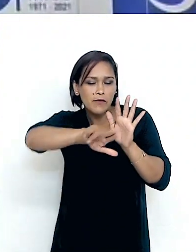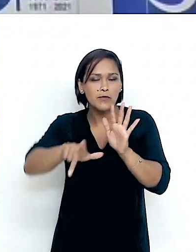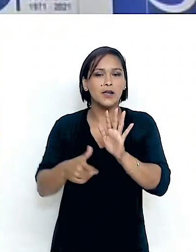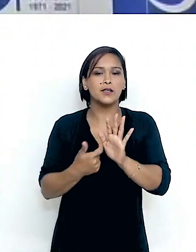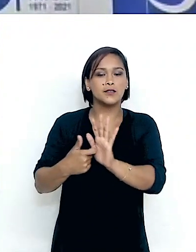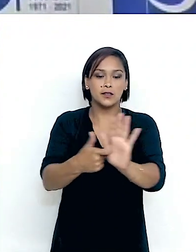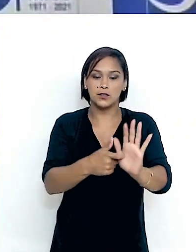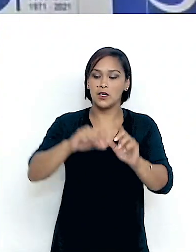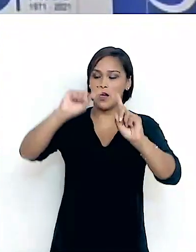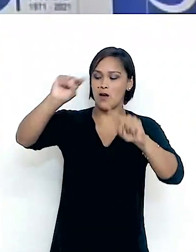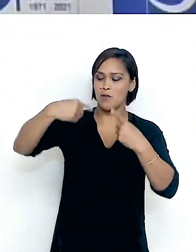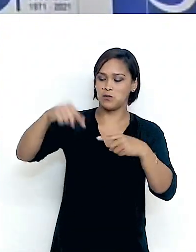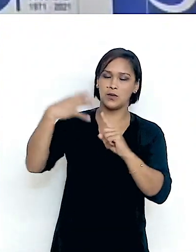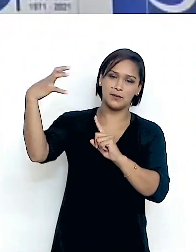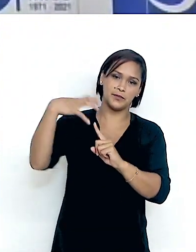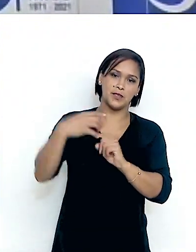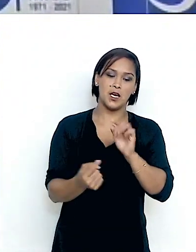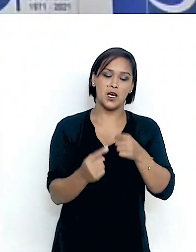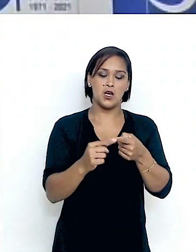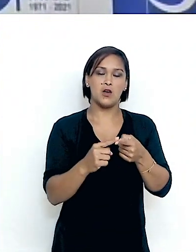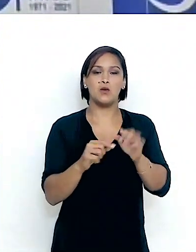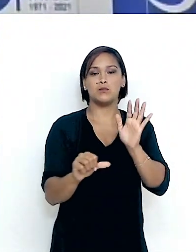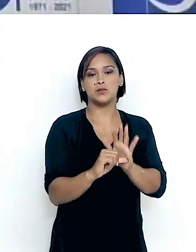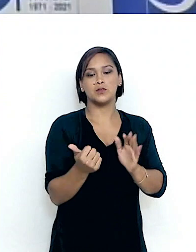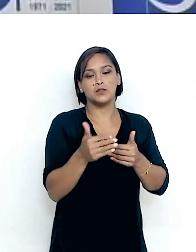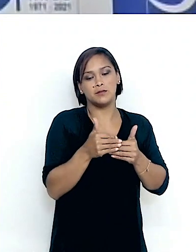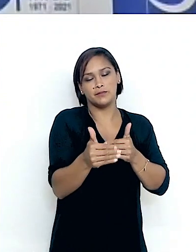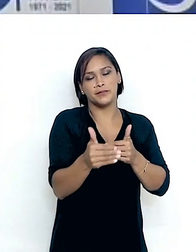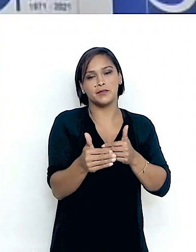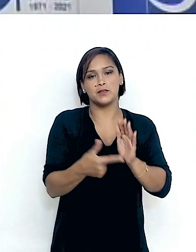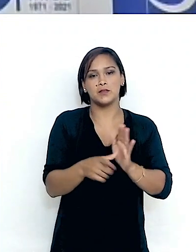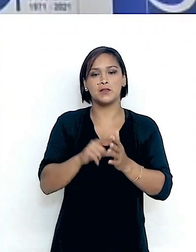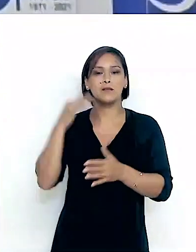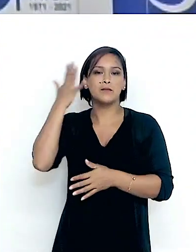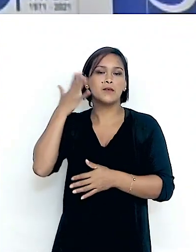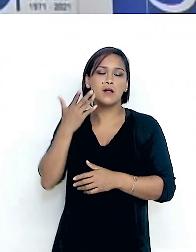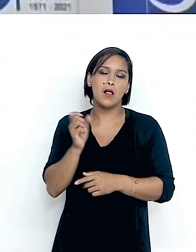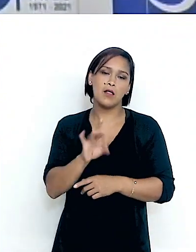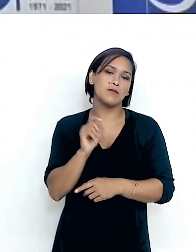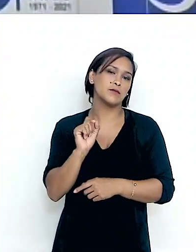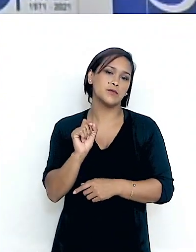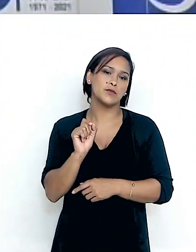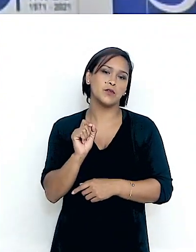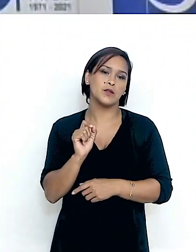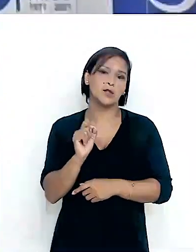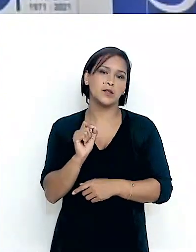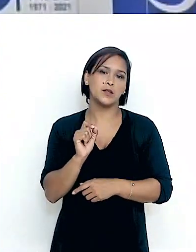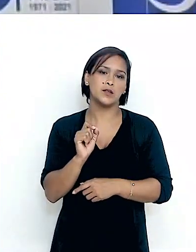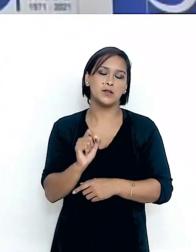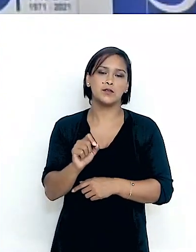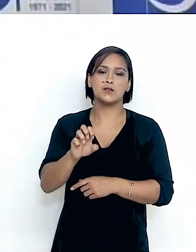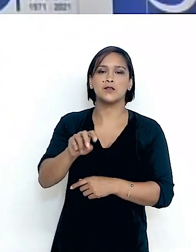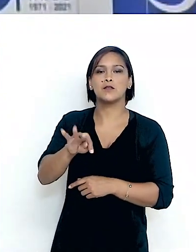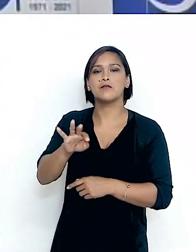é atacado. Um dos pontos que a gente mencionou, que eu mencionei anteriormente, né, nessa exposição, foi a questão, né, dos defensivos, e que a